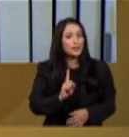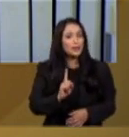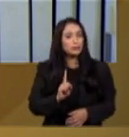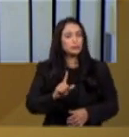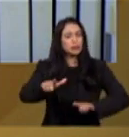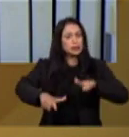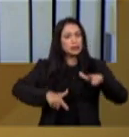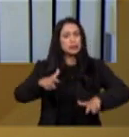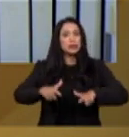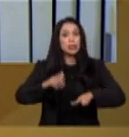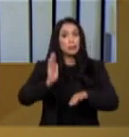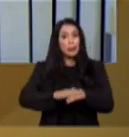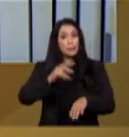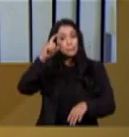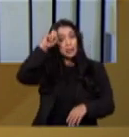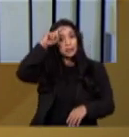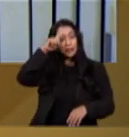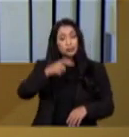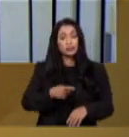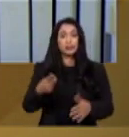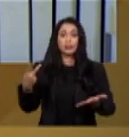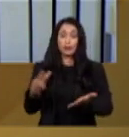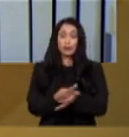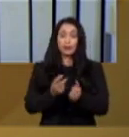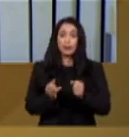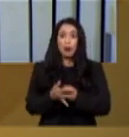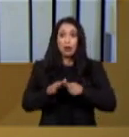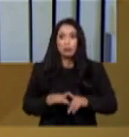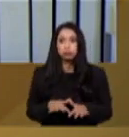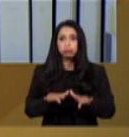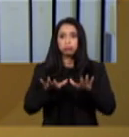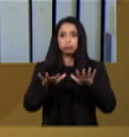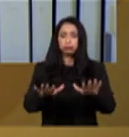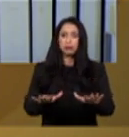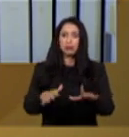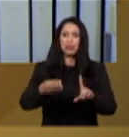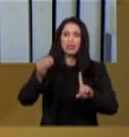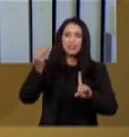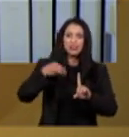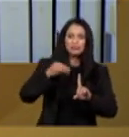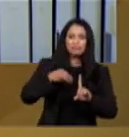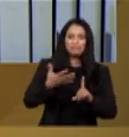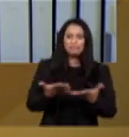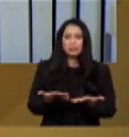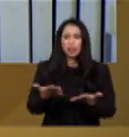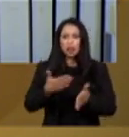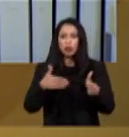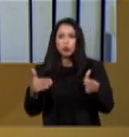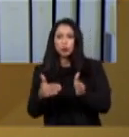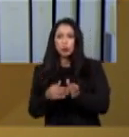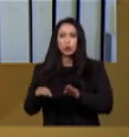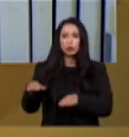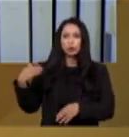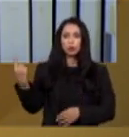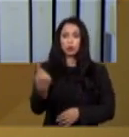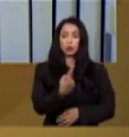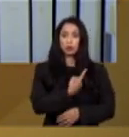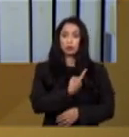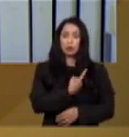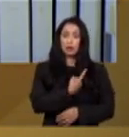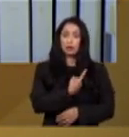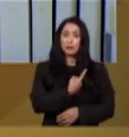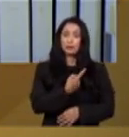tornou-se ainda mais árdua em meio a uma pandemia que fragiliza a todos nós e a todos impacta, e